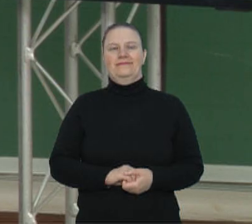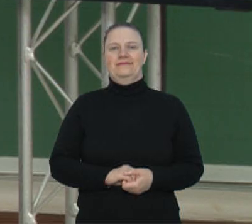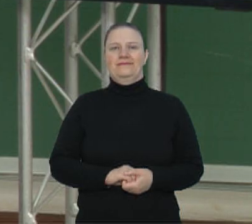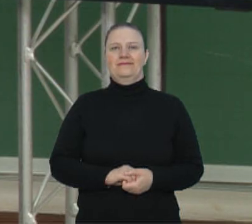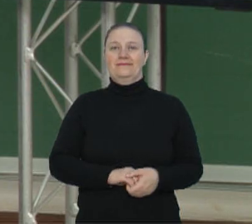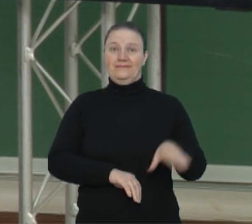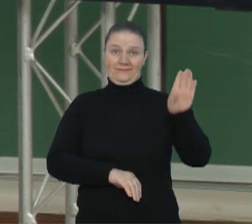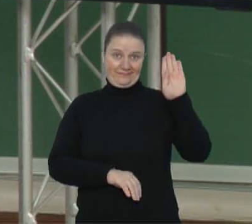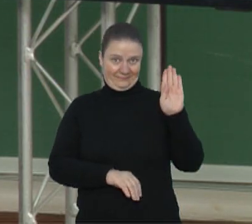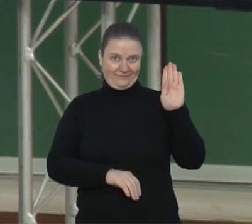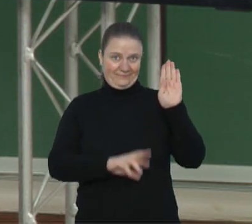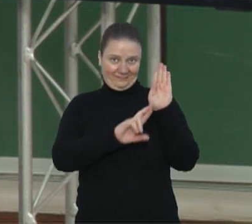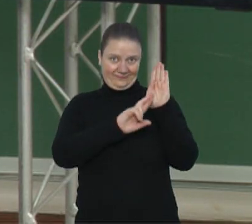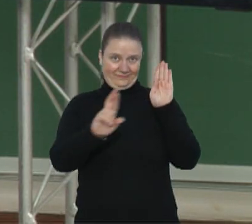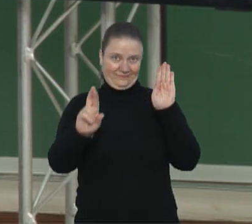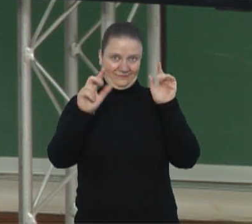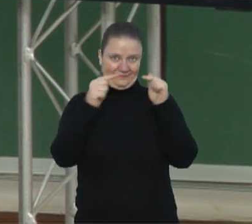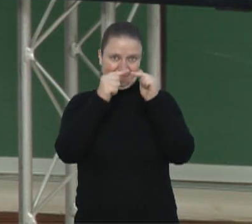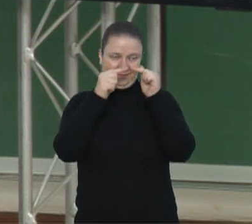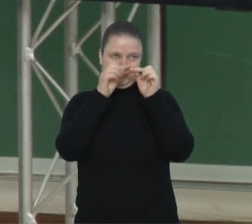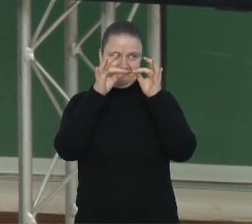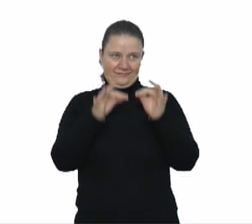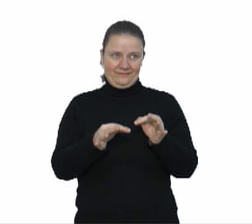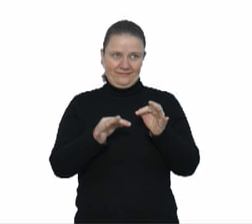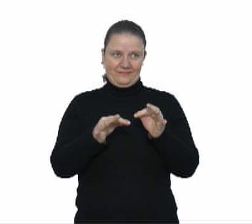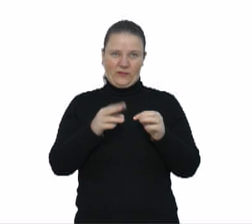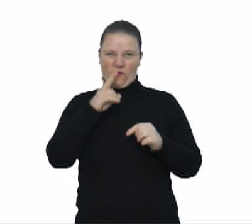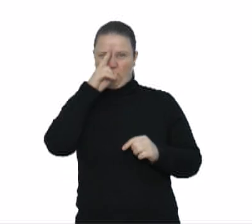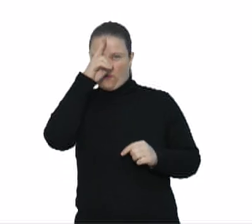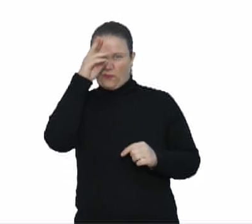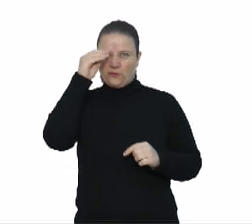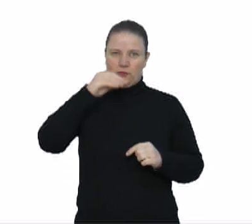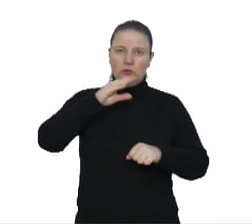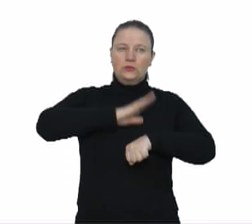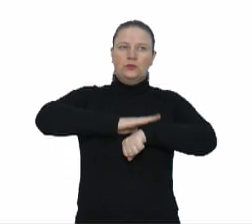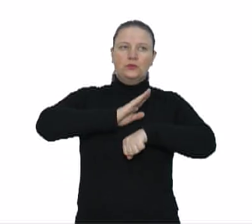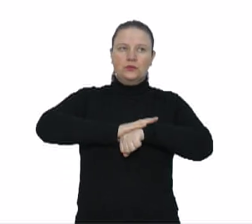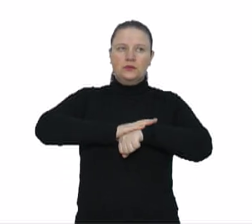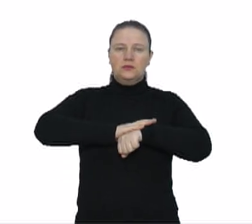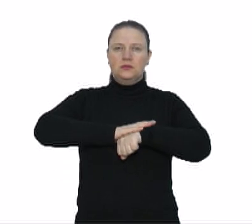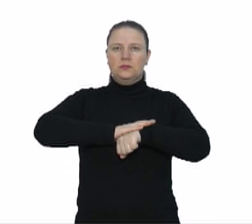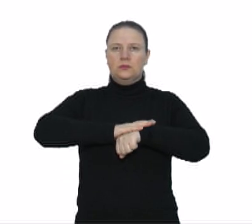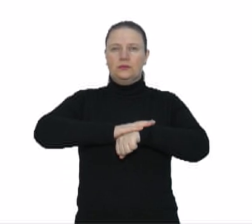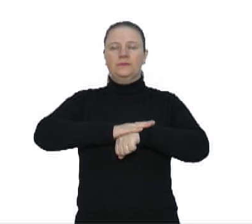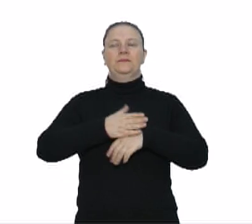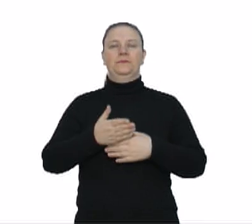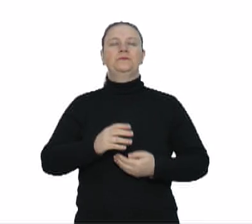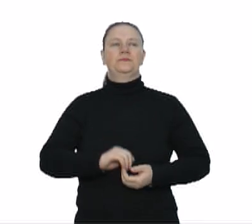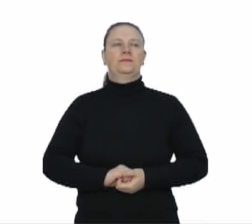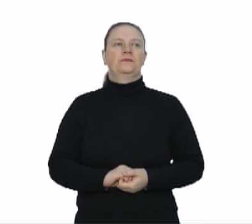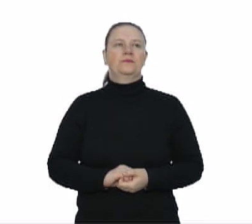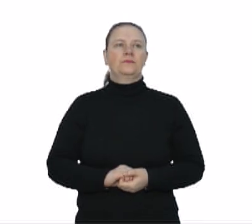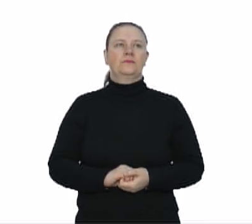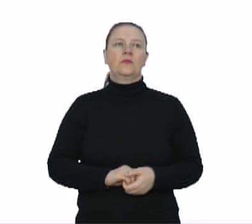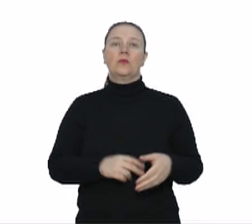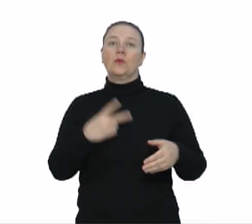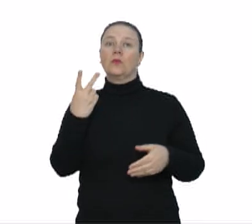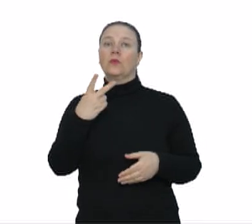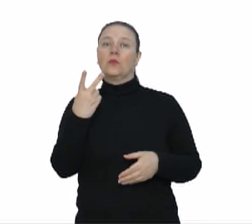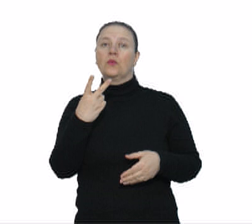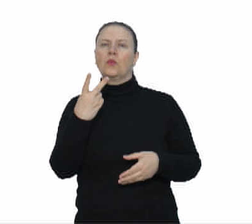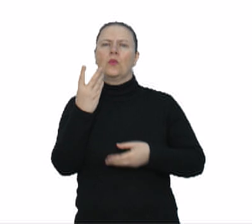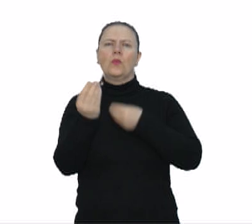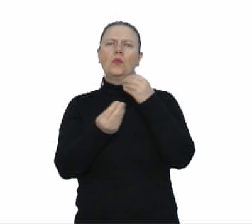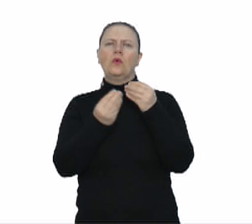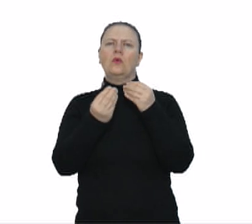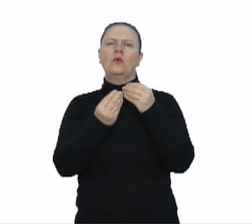É a B, do teste. Altura, duração, intensidade e timbre, né? Agora vamos para o 2. Como definir o